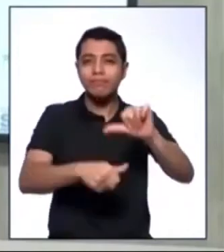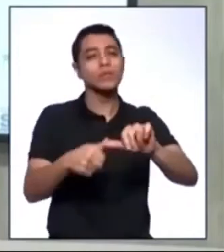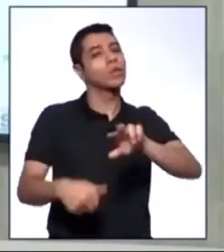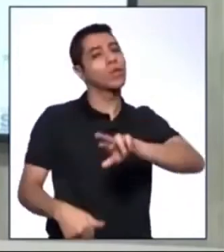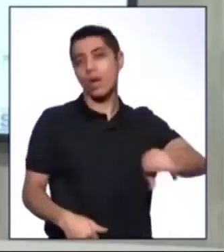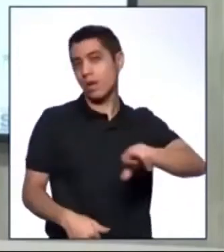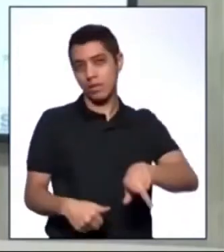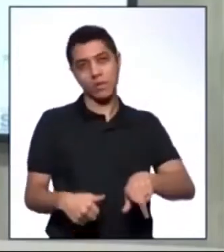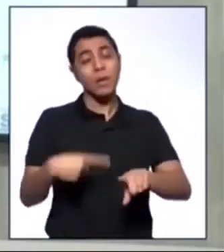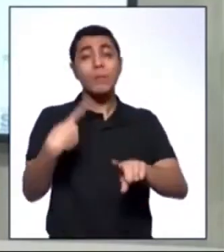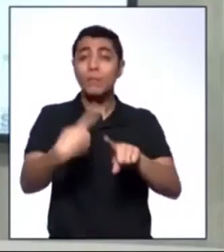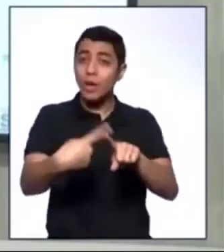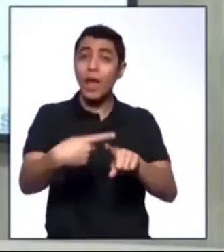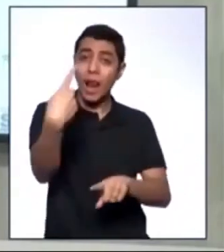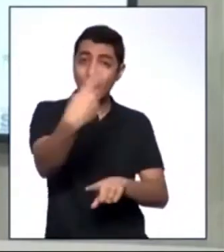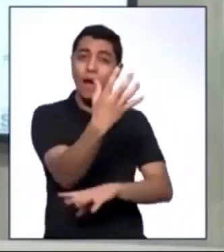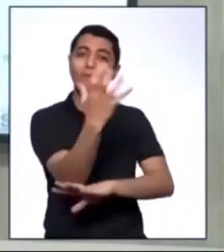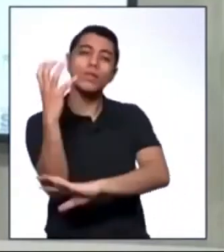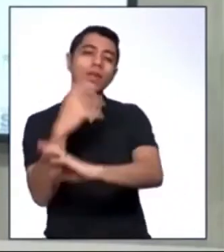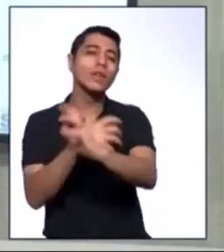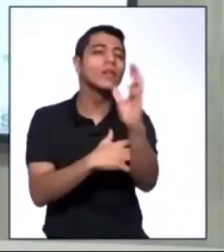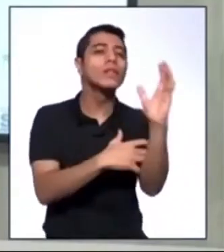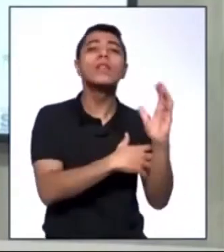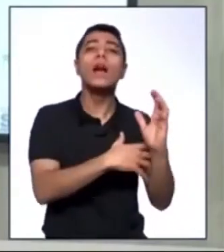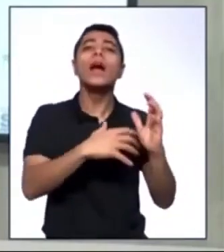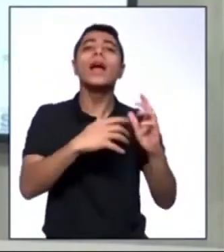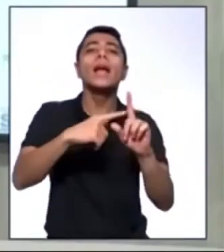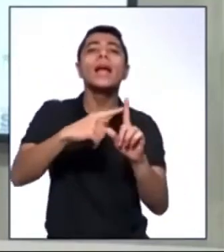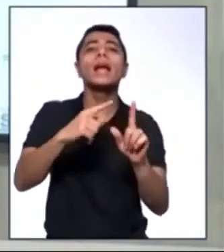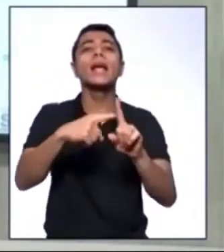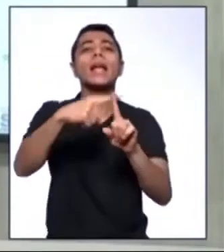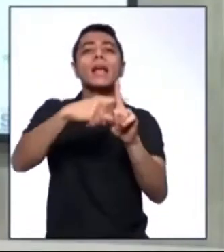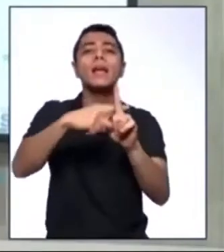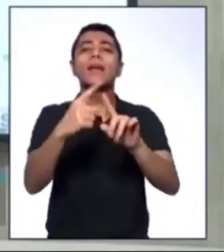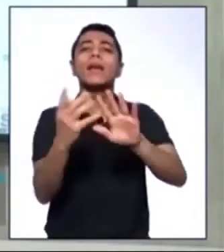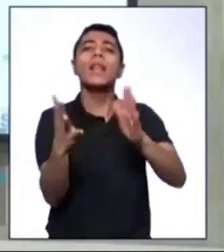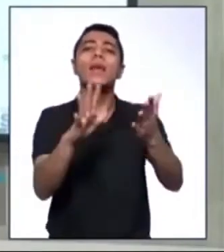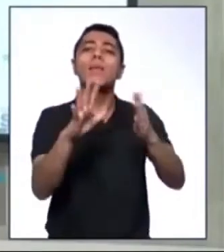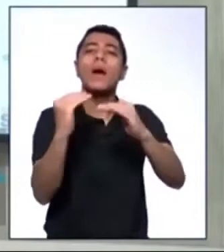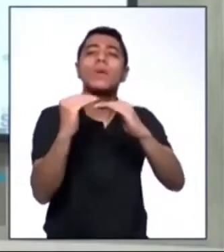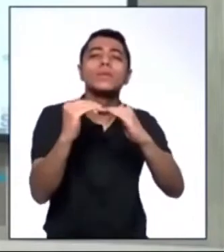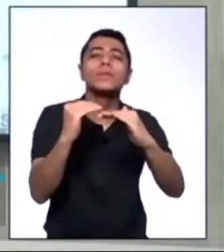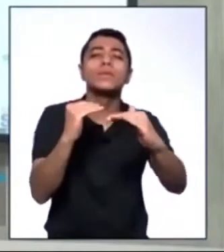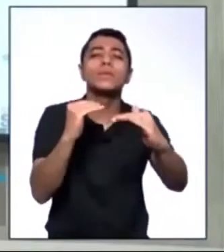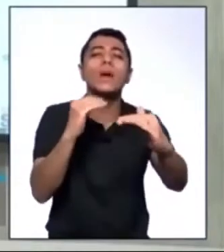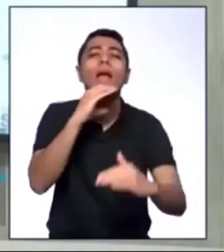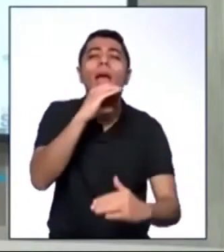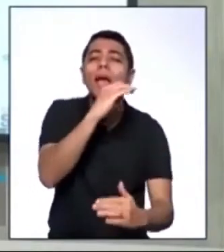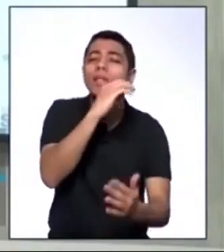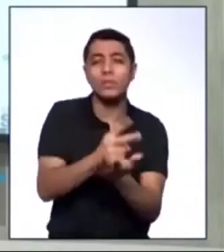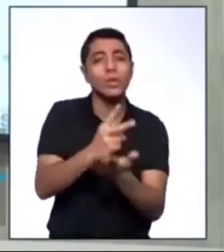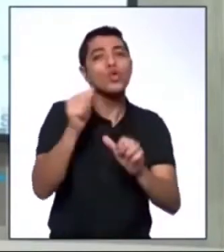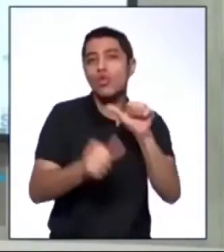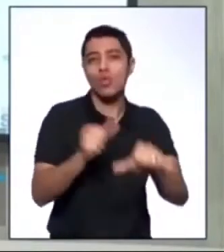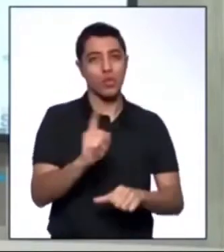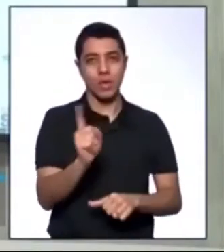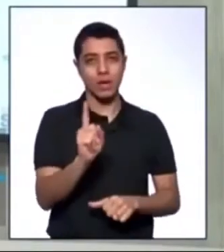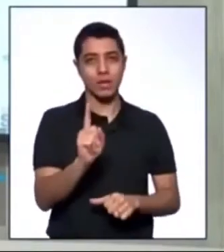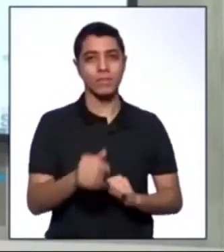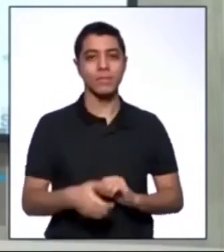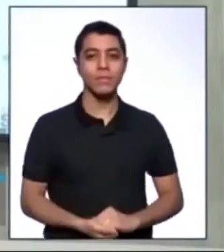é constantemente quente. A amplitude térmica na região amazônica é muito pequena. Letra